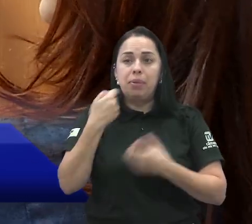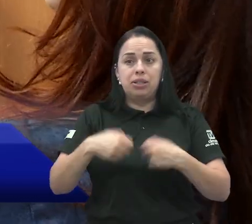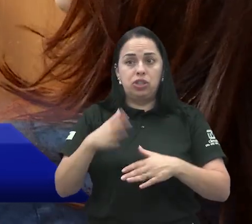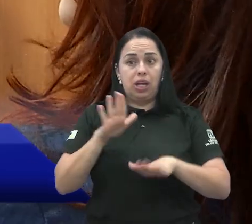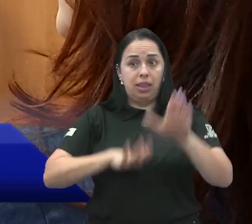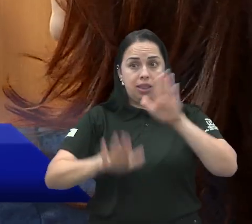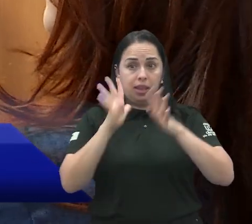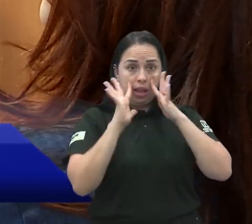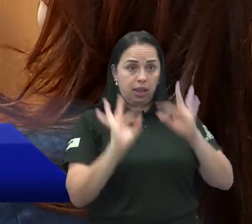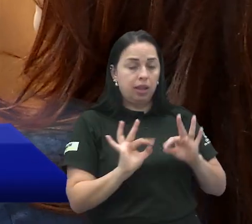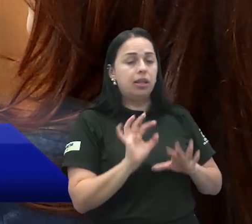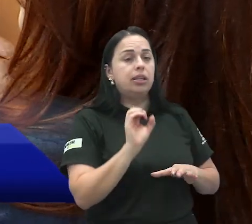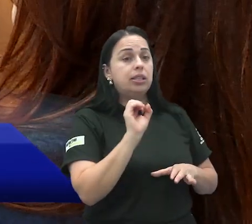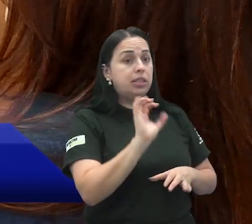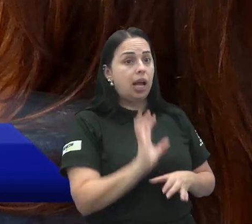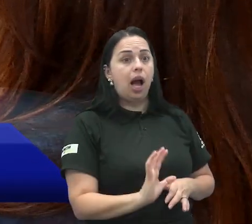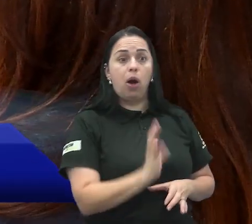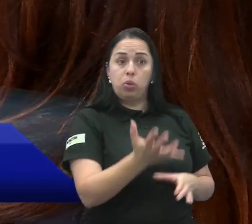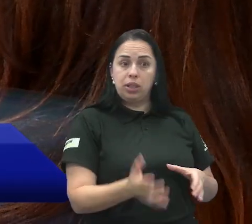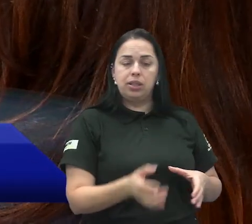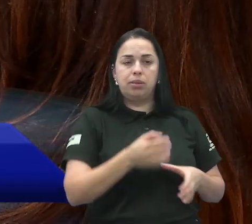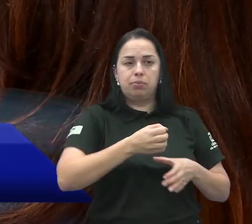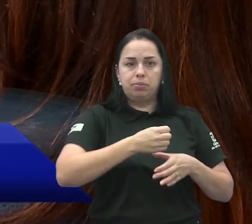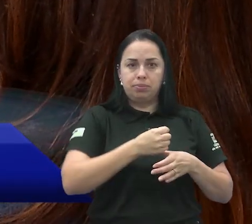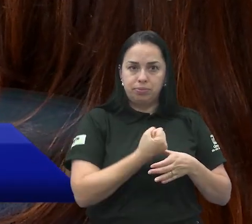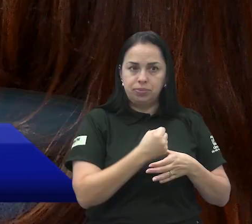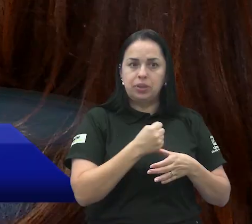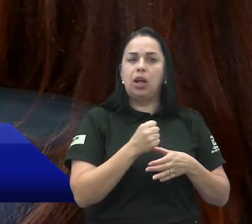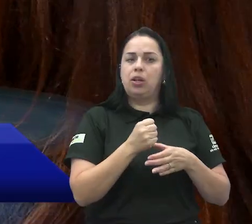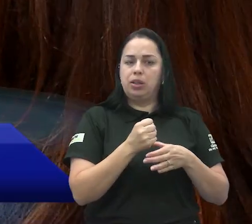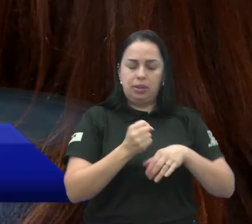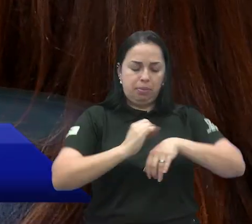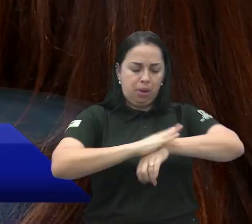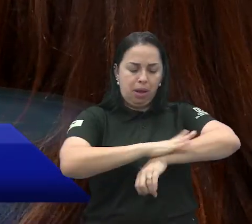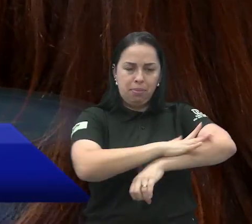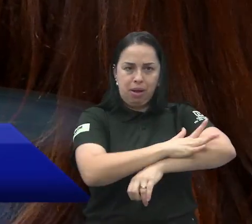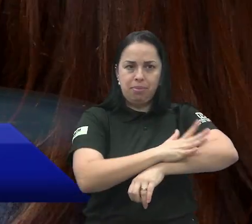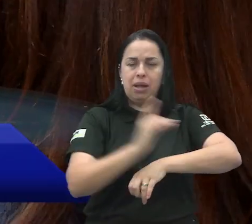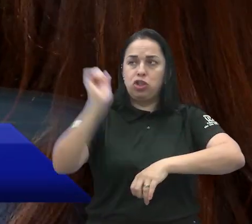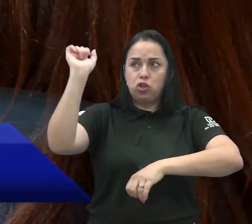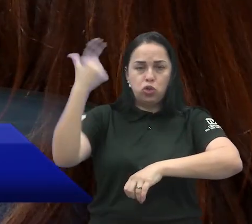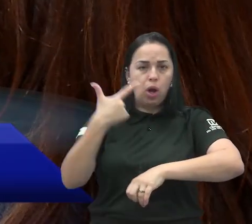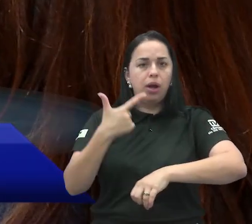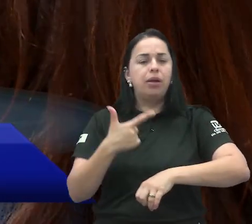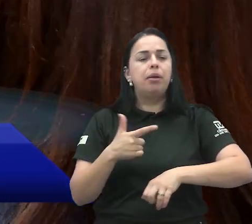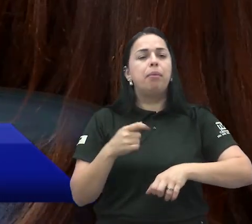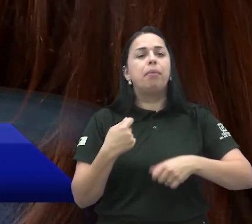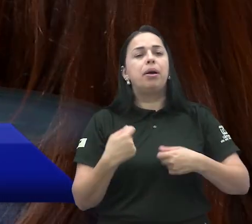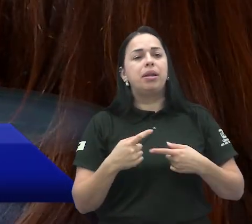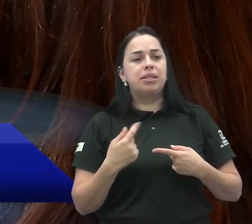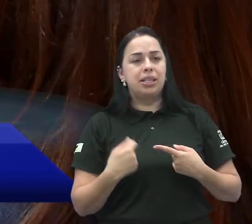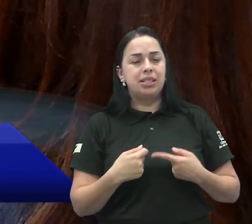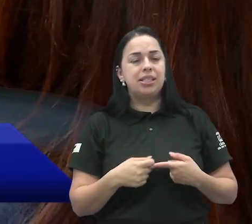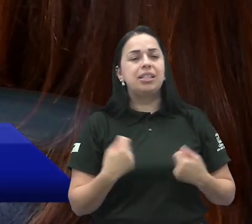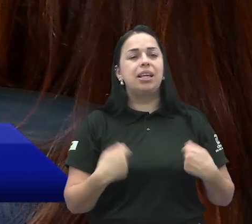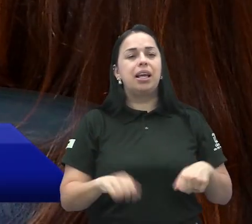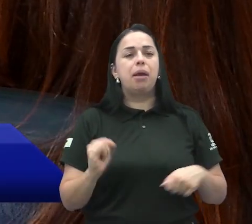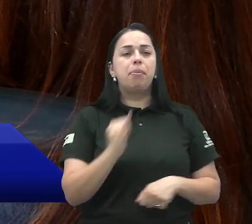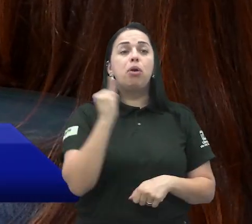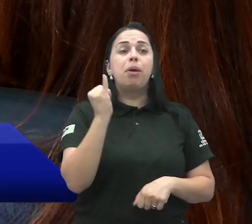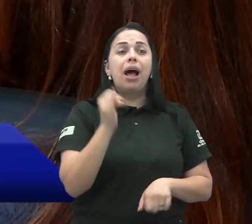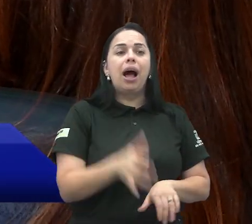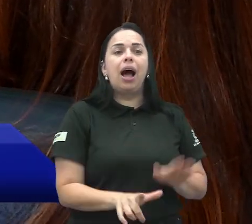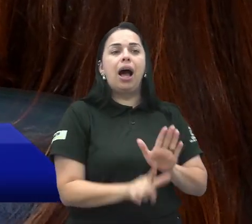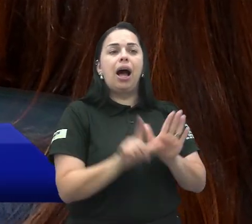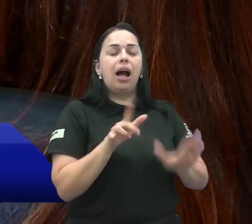Bastante cuidado, e se acaso ocorrer a exposição com o limão no sol e logo após for se expor ao sol, é muito